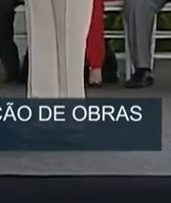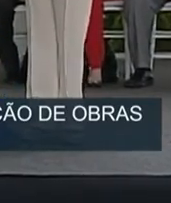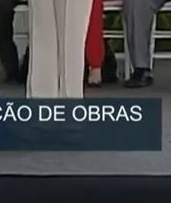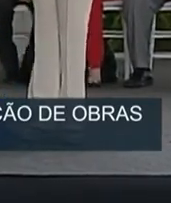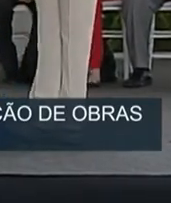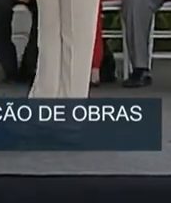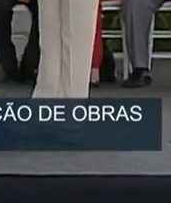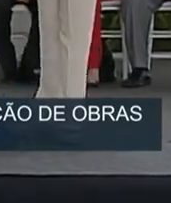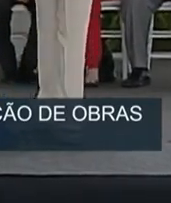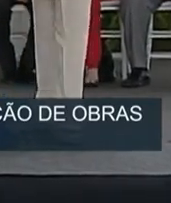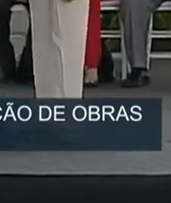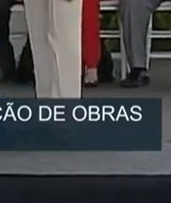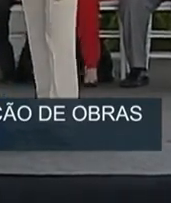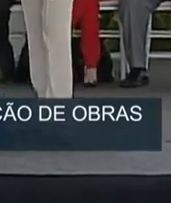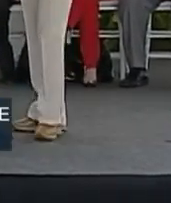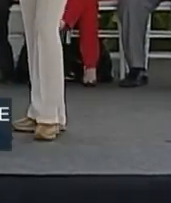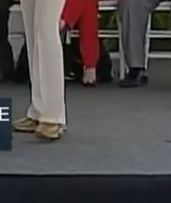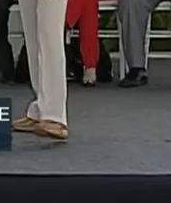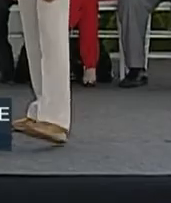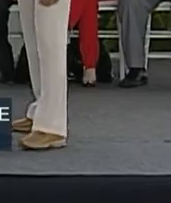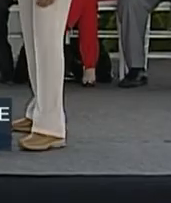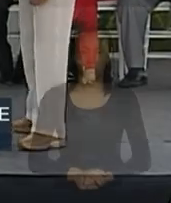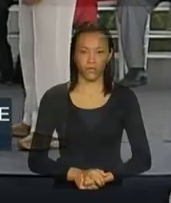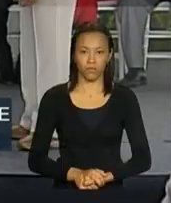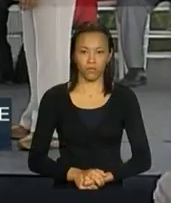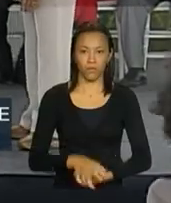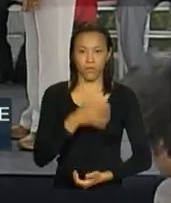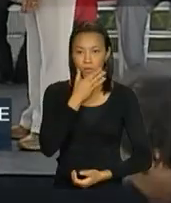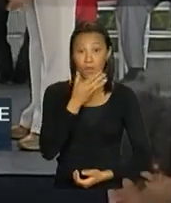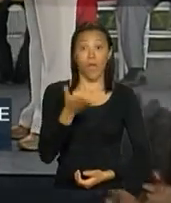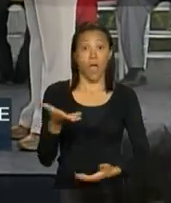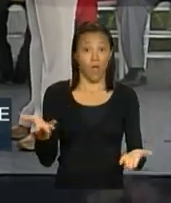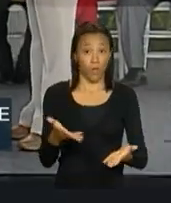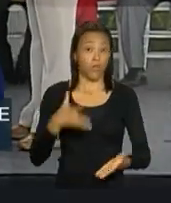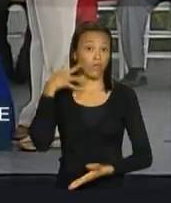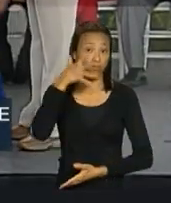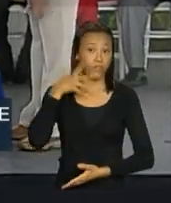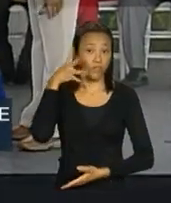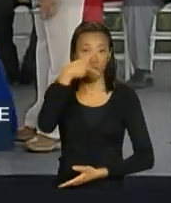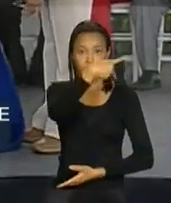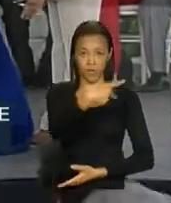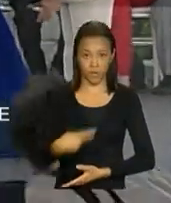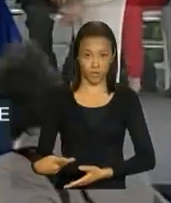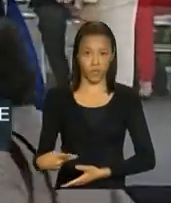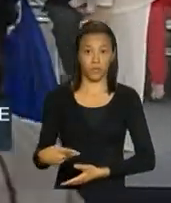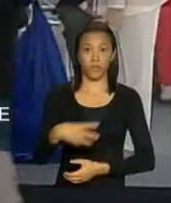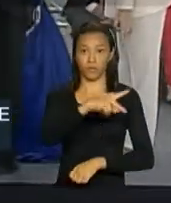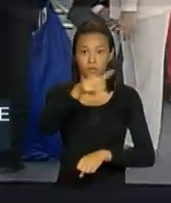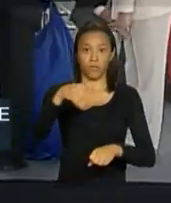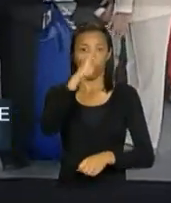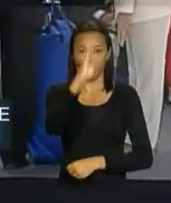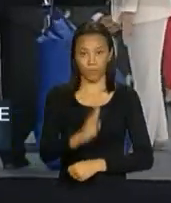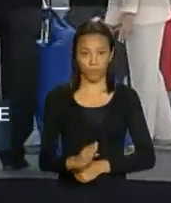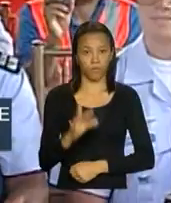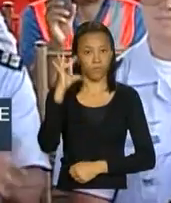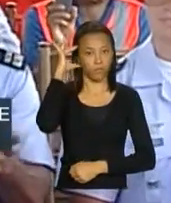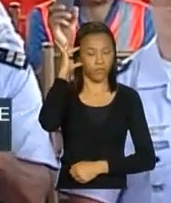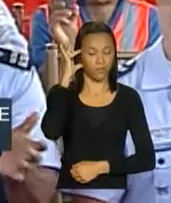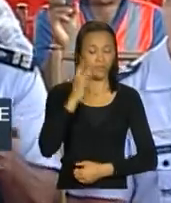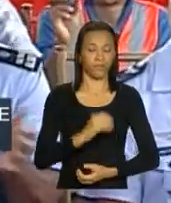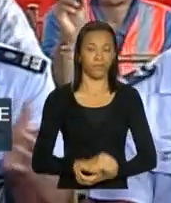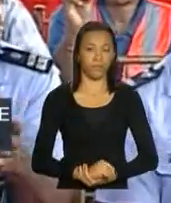Olá senhoras e senhores com a palavra a senhora Presidenta da República